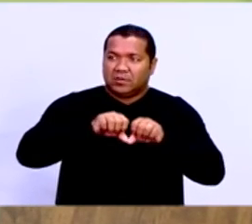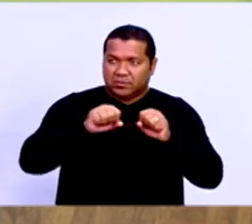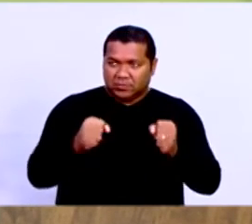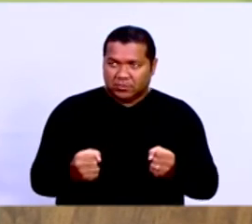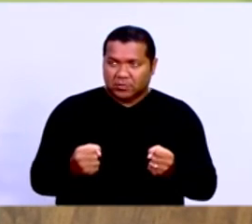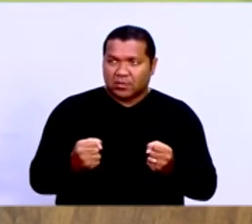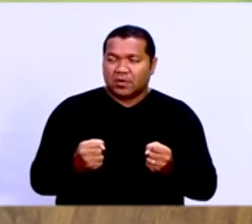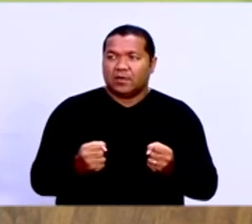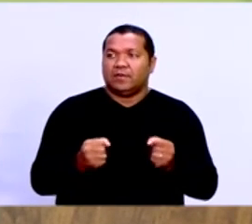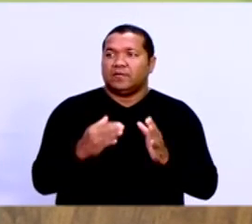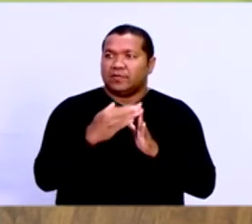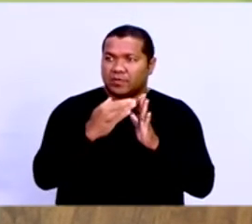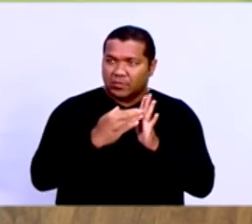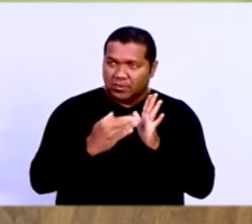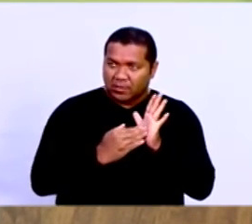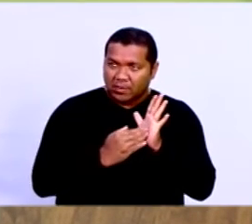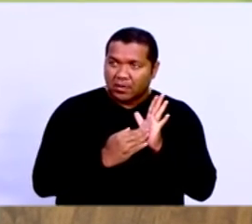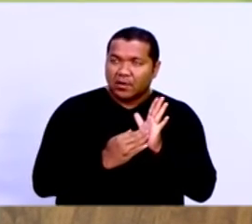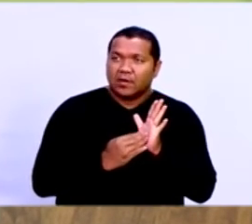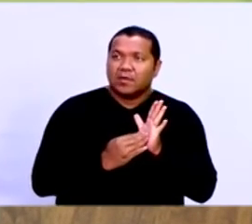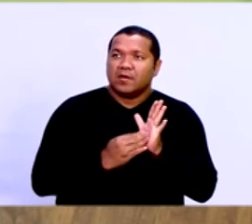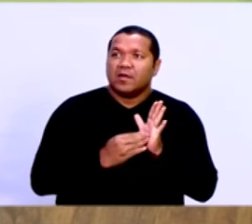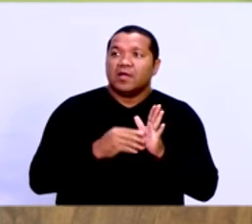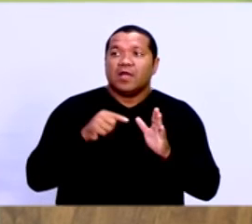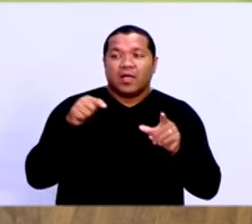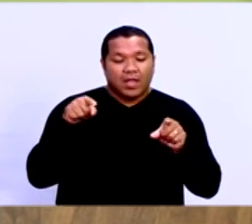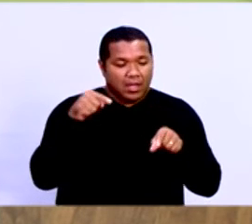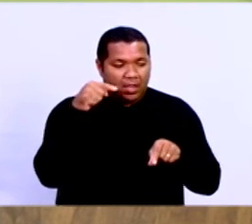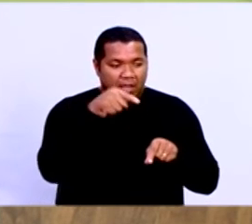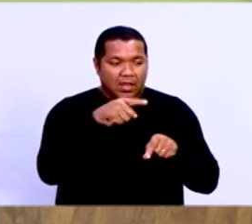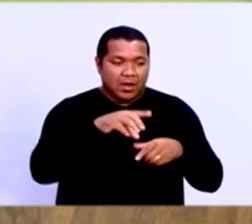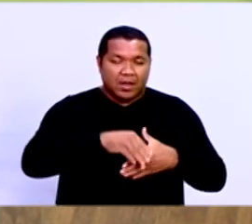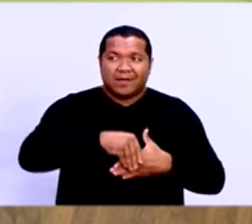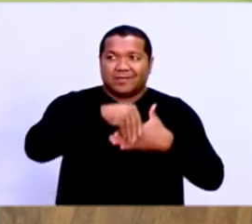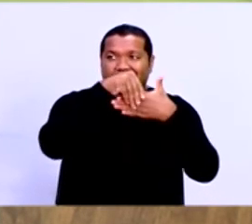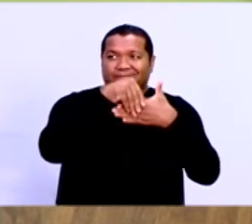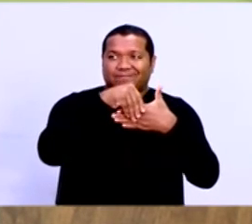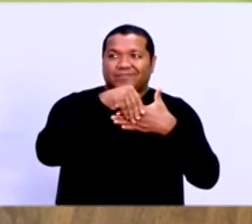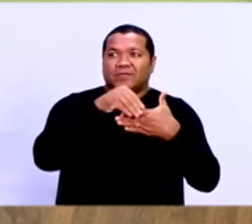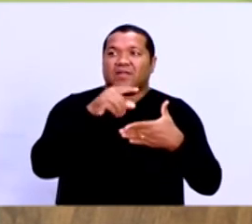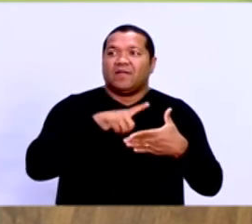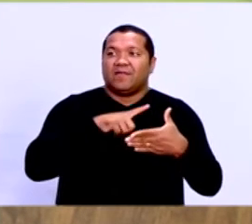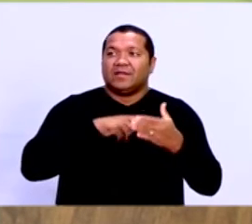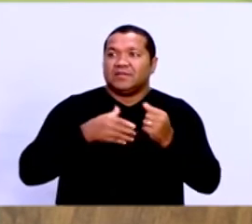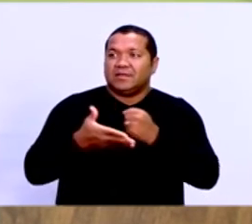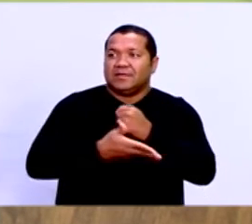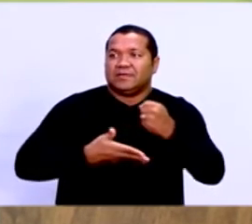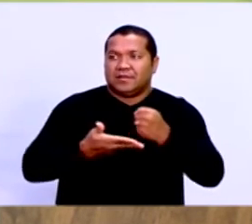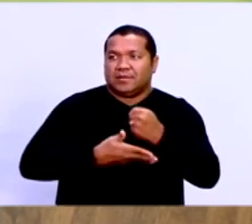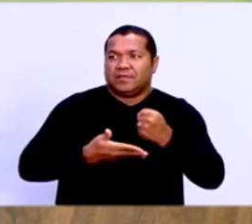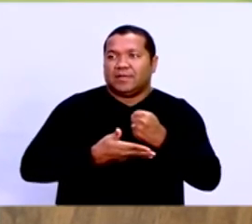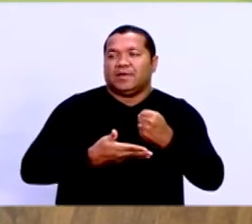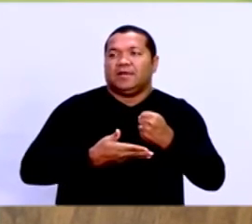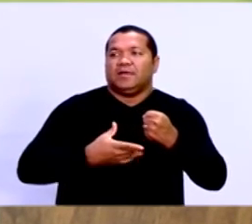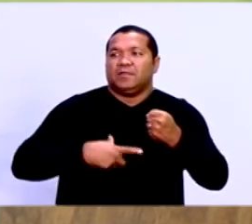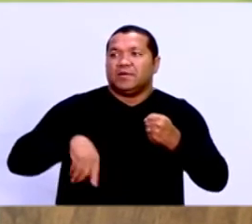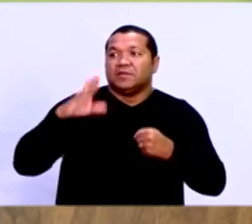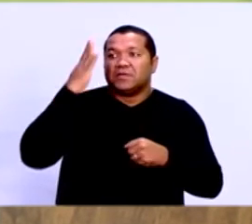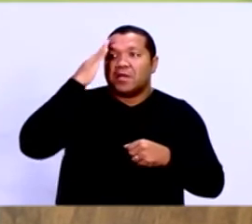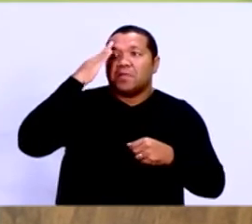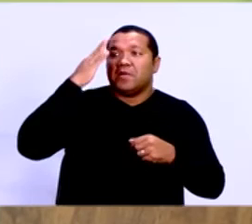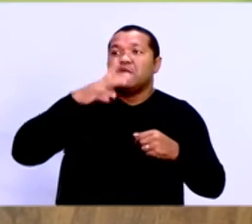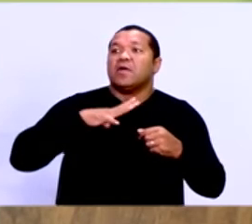é o carro chefe o fundamento que vai poder te dar essa base pra você calcular um